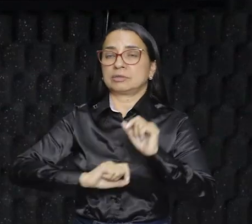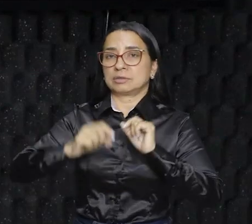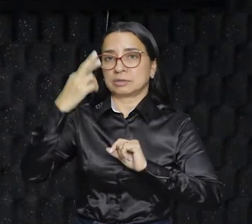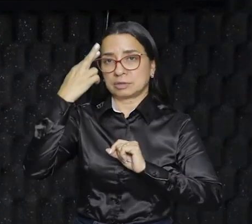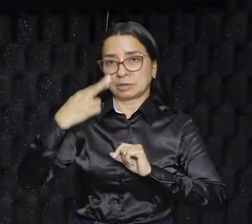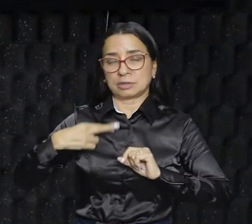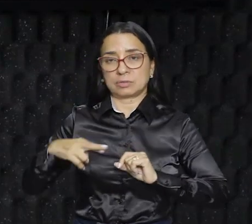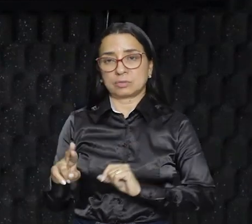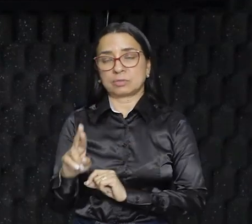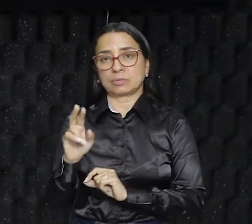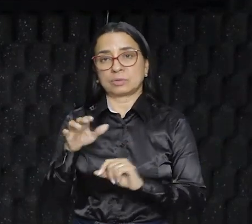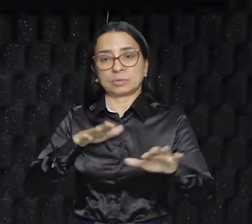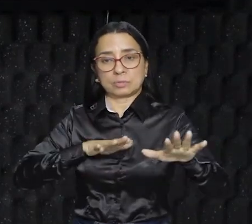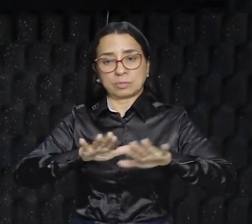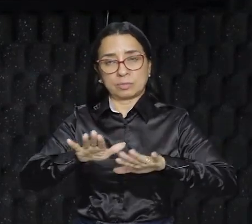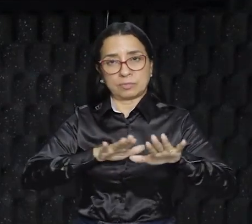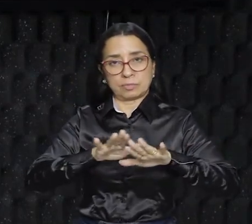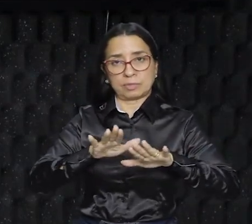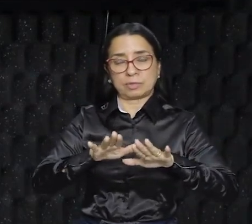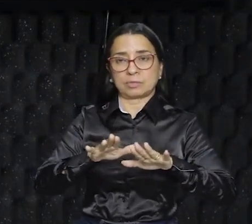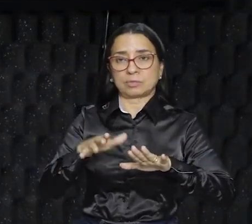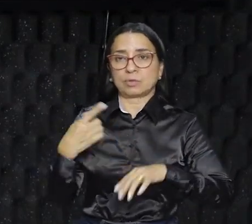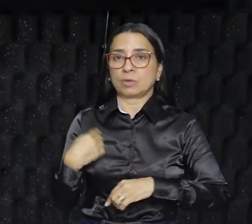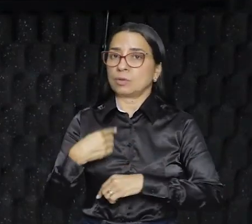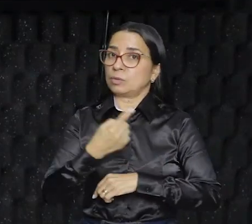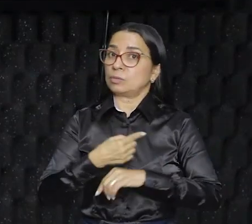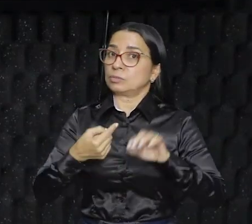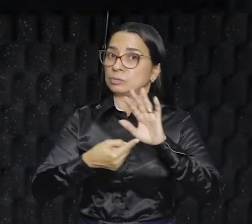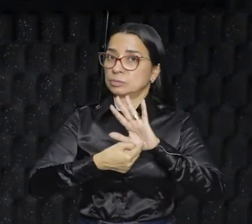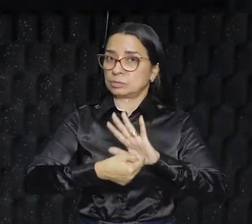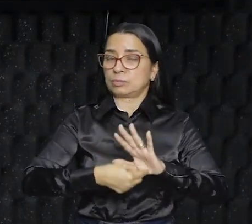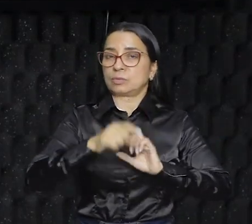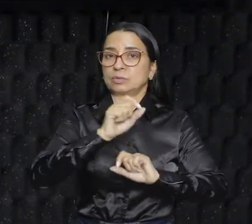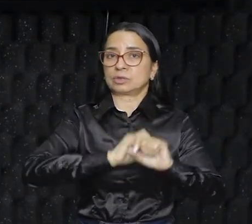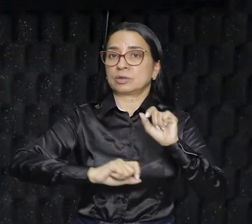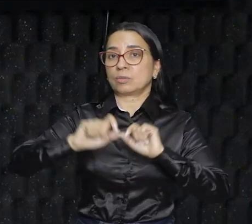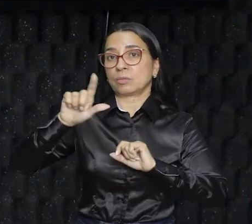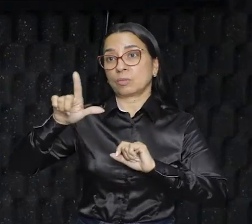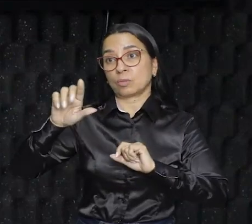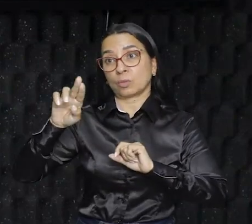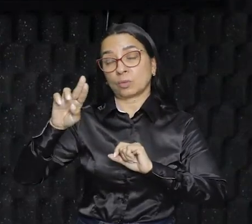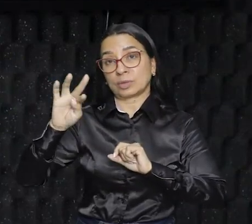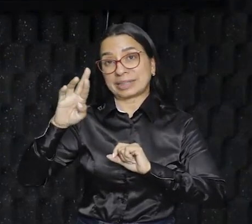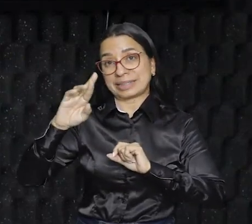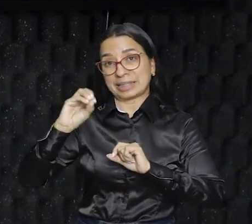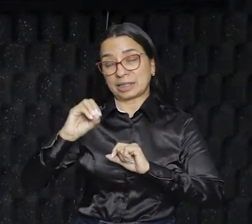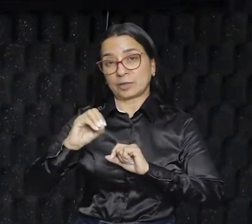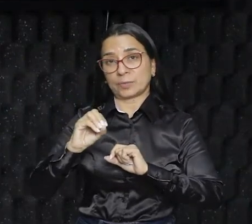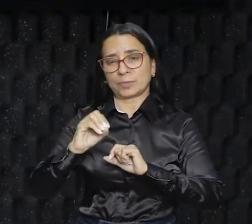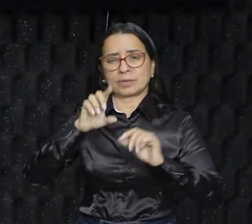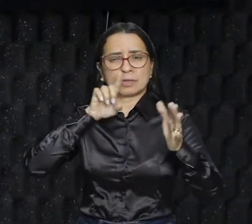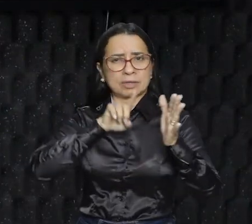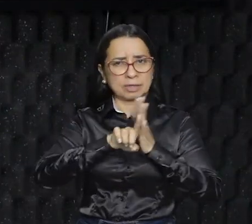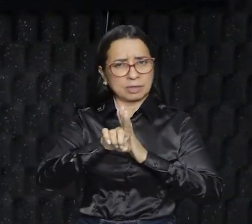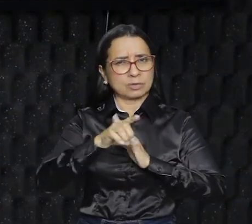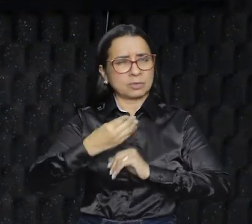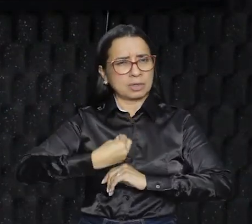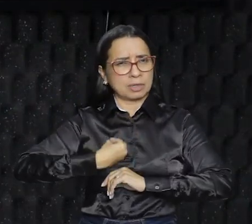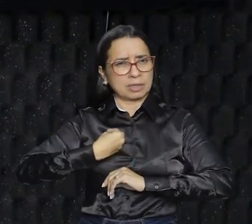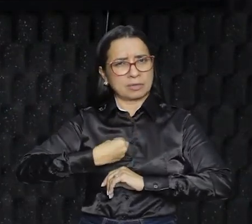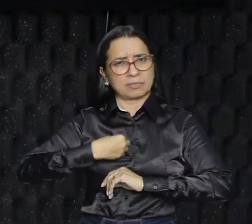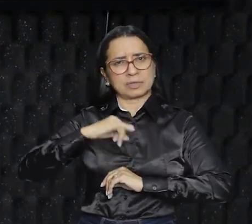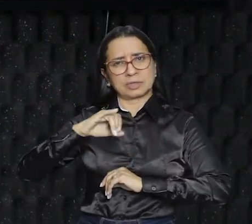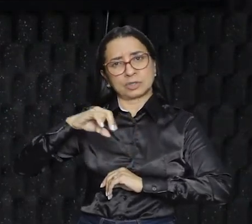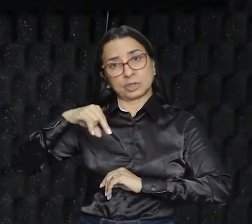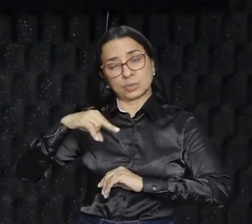do movimento nos mostra um Lutero que questionava a venda de indulgências, que